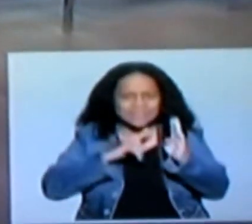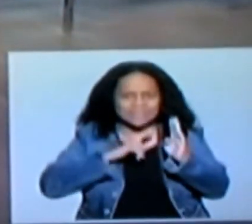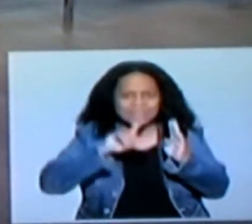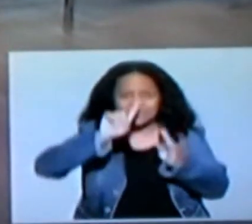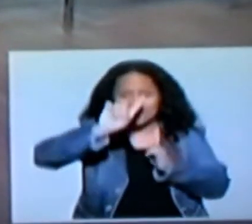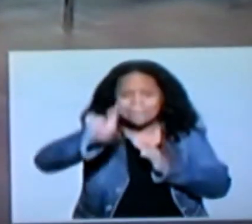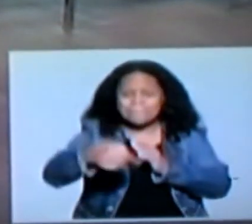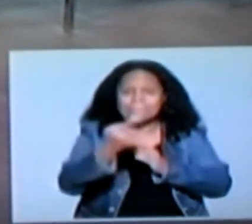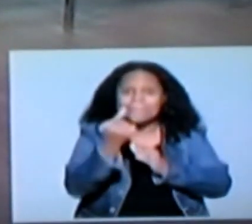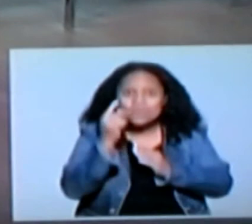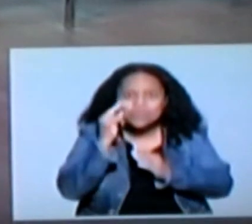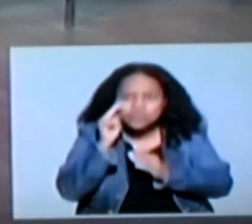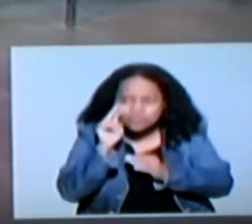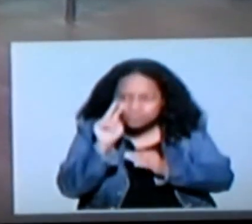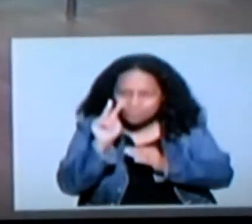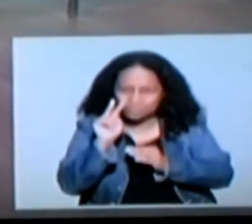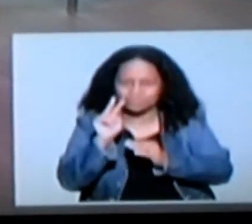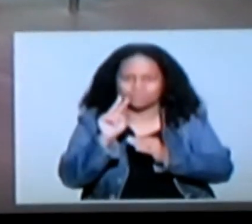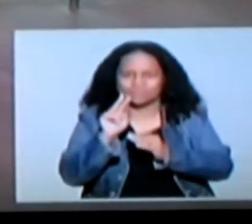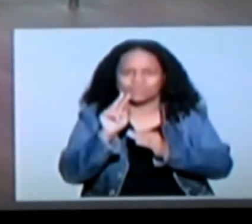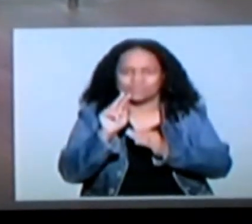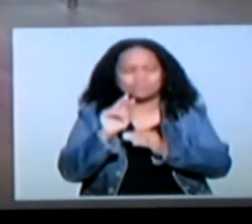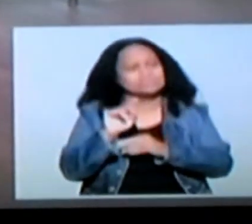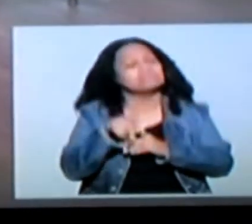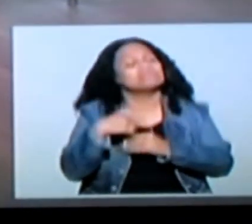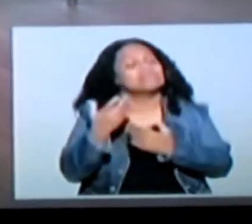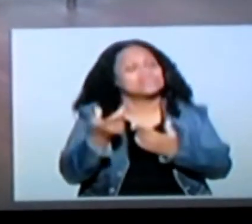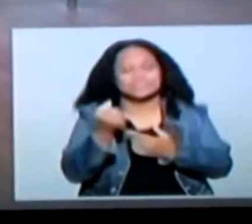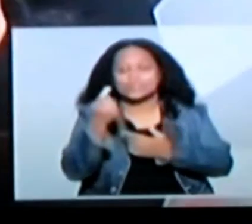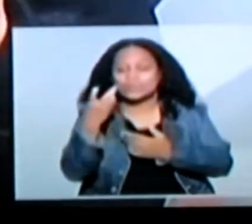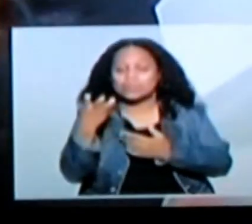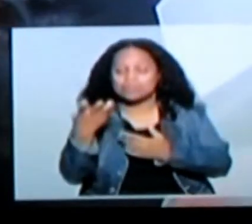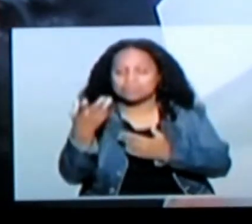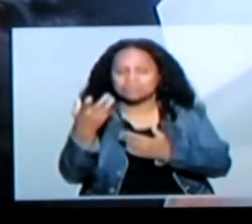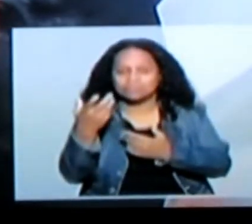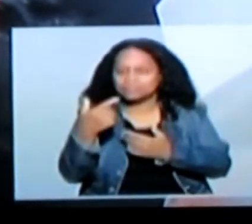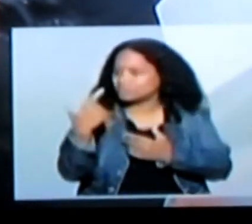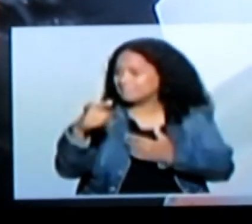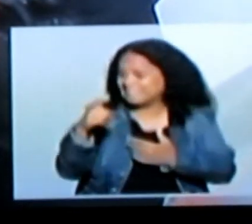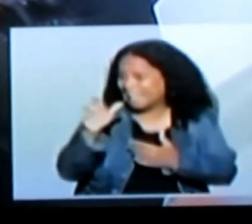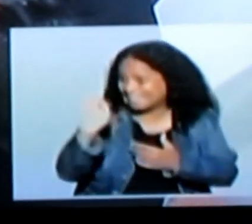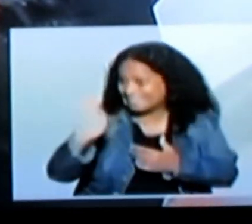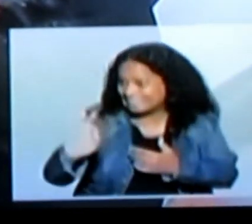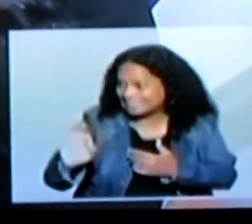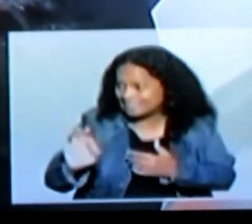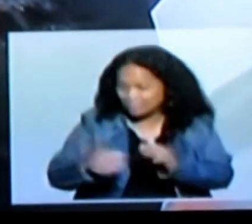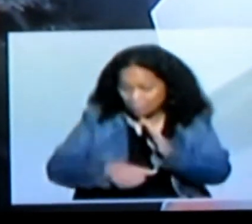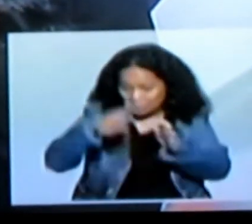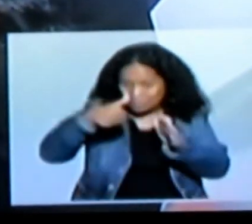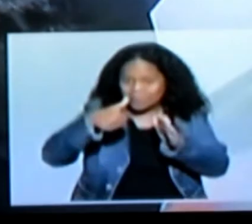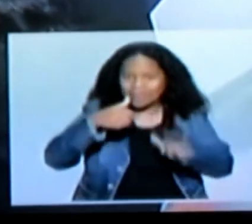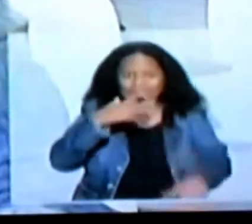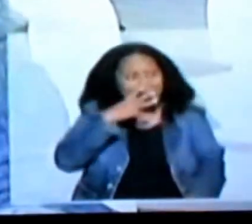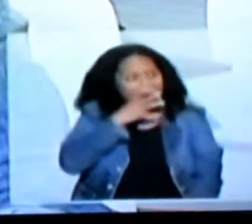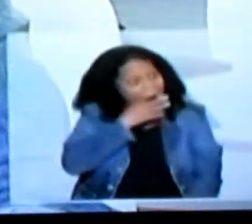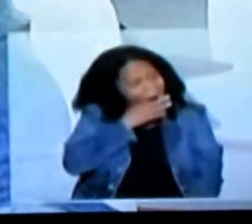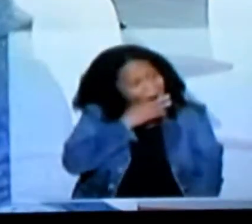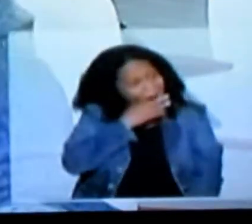Face, teve as 1000 visualizações. Que nessa época você tinha quantos seguidores no YouTube? Nenhum, foi no primeiro